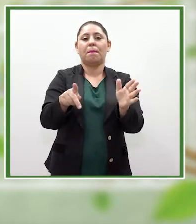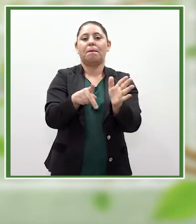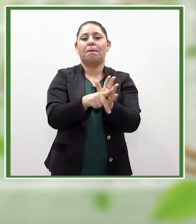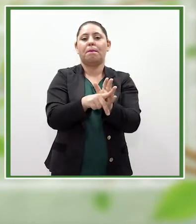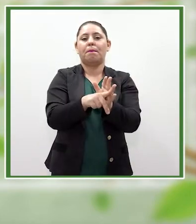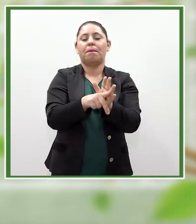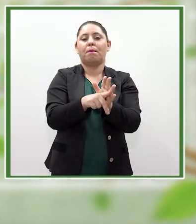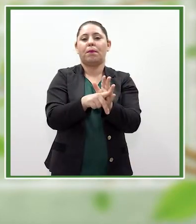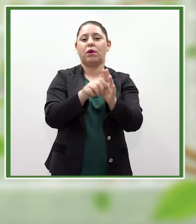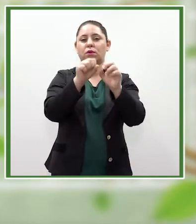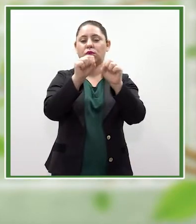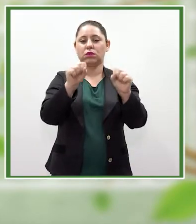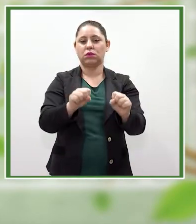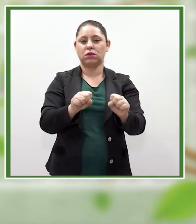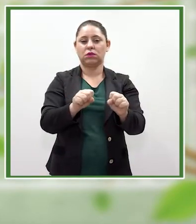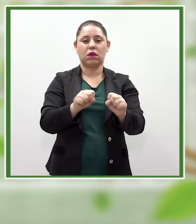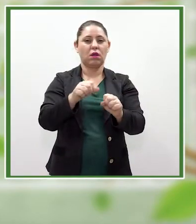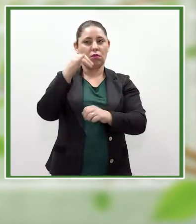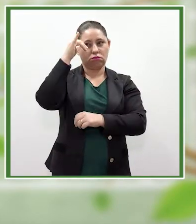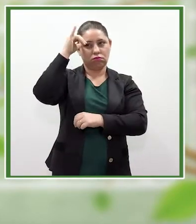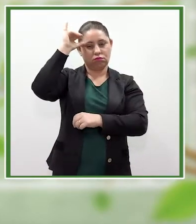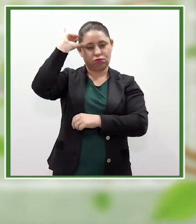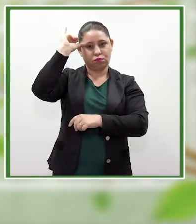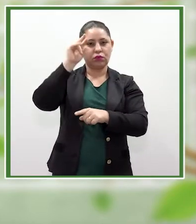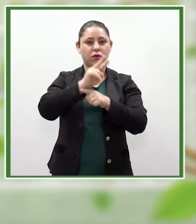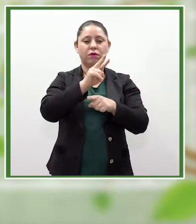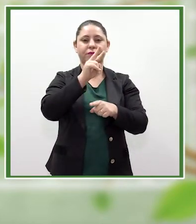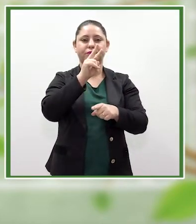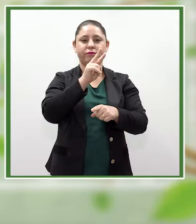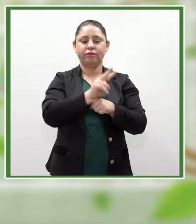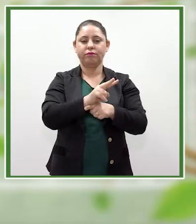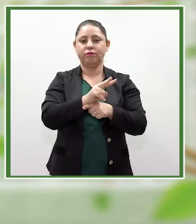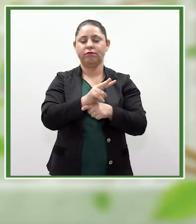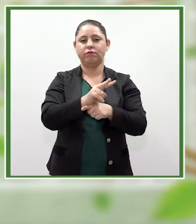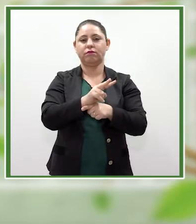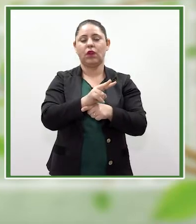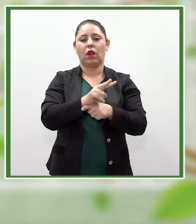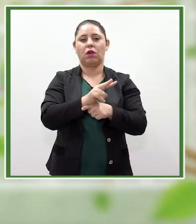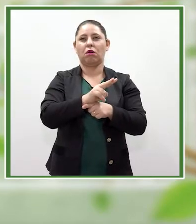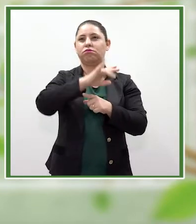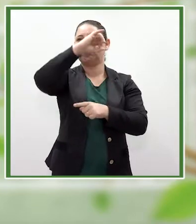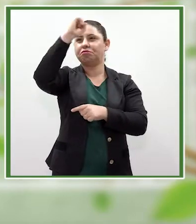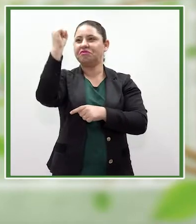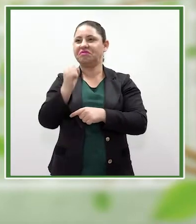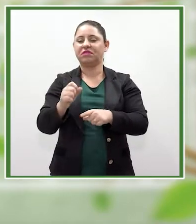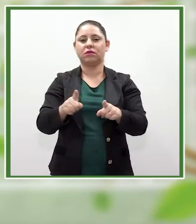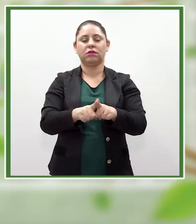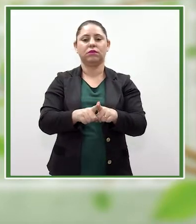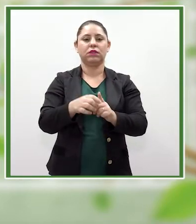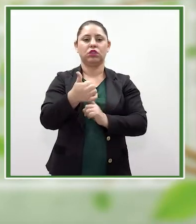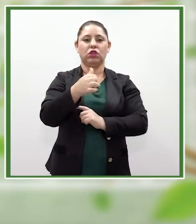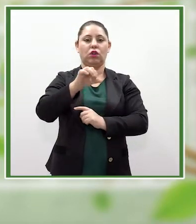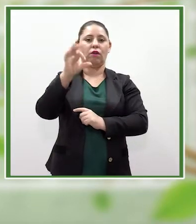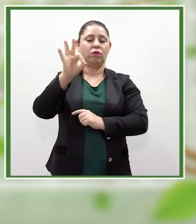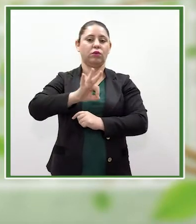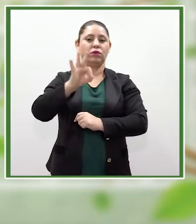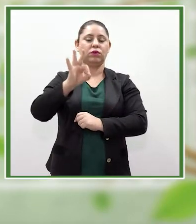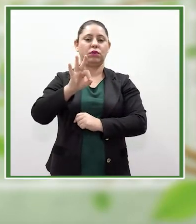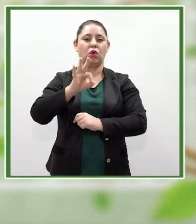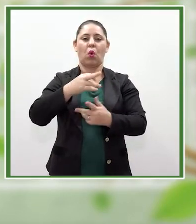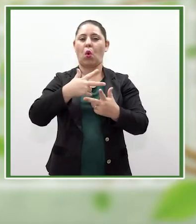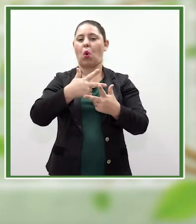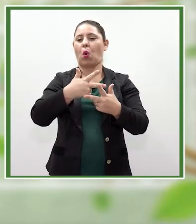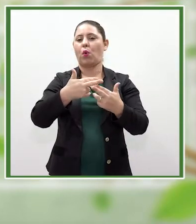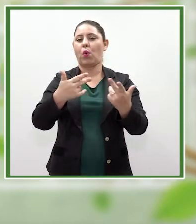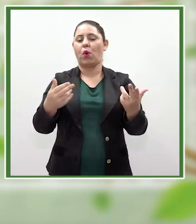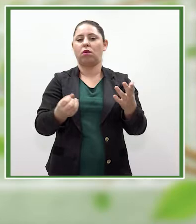então, o grande esforço que o Brasil fez para elevar os níveis de produtividade da